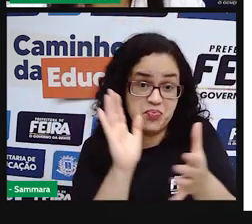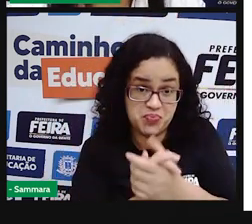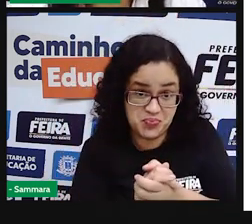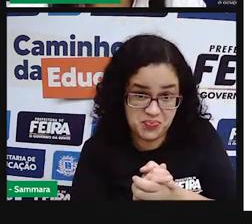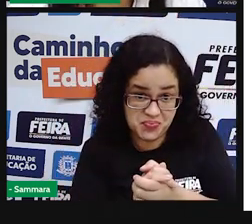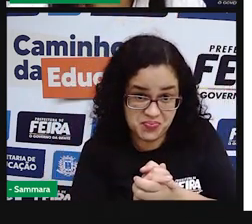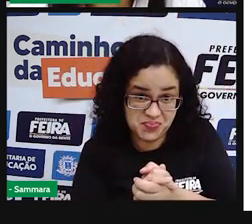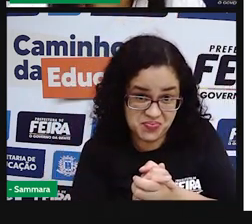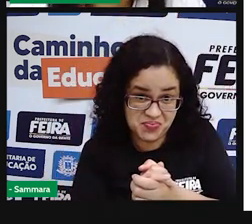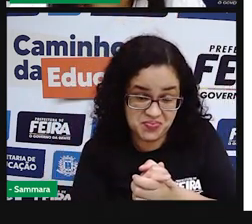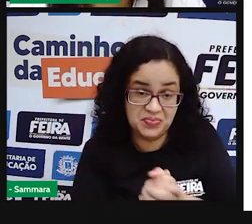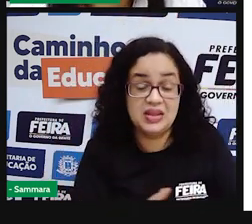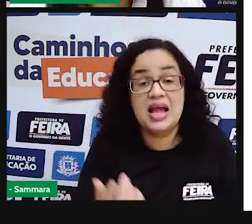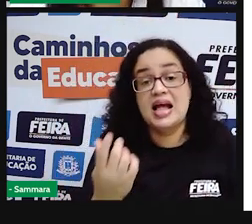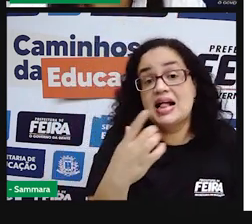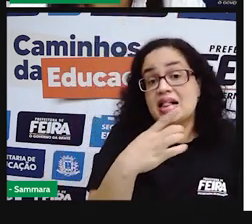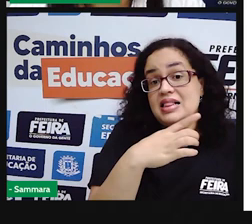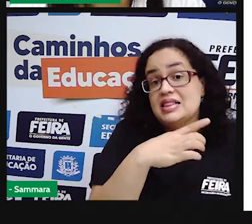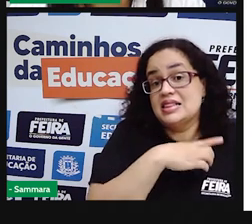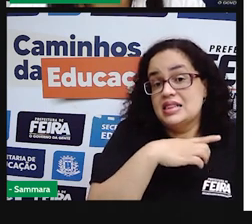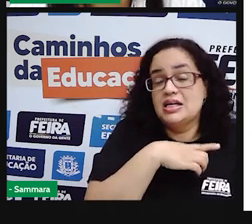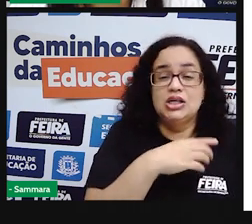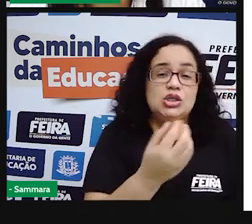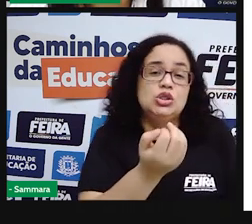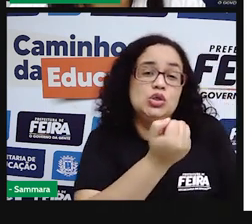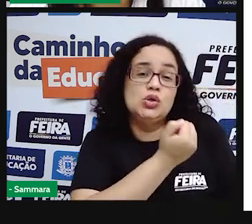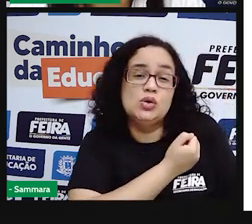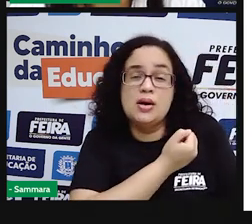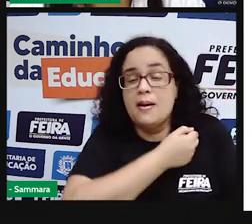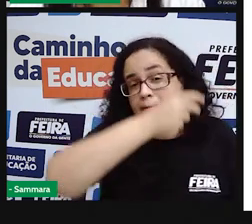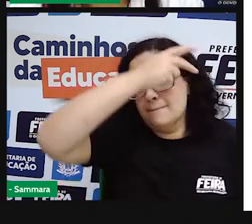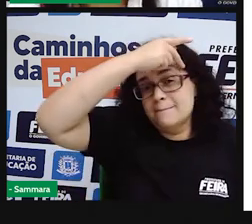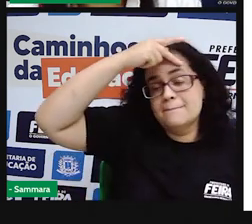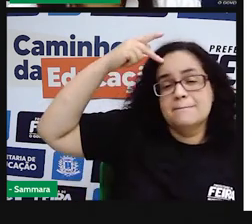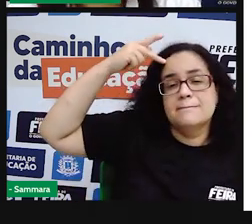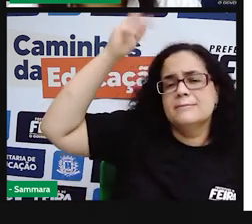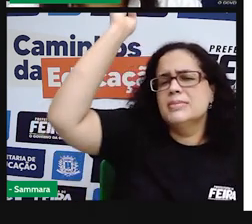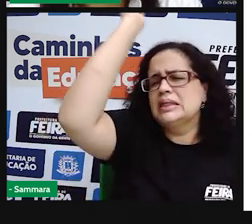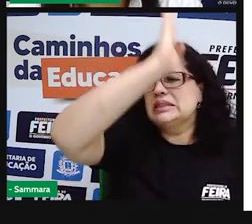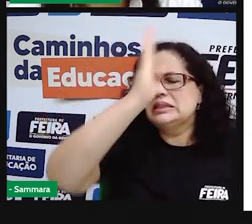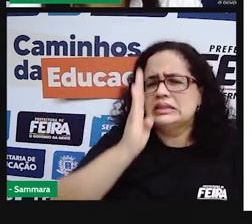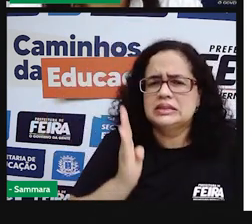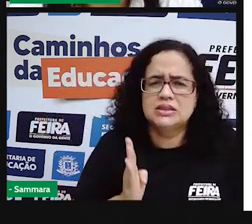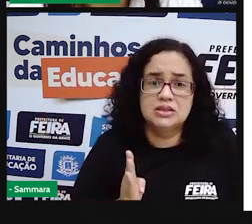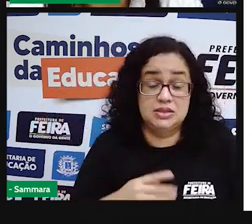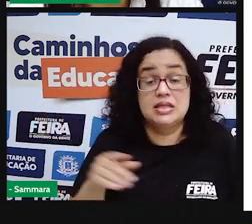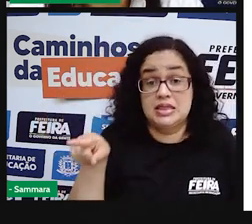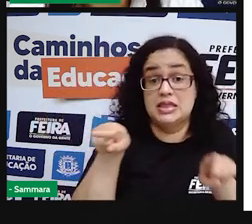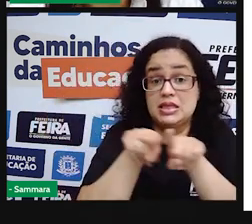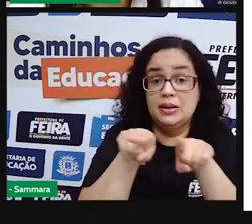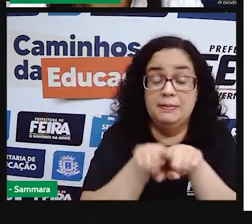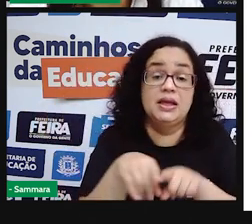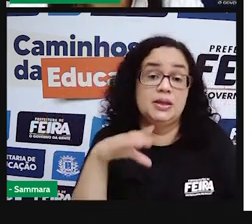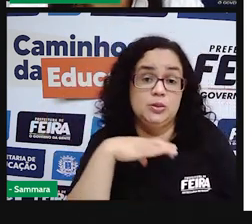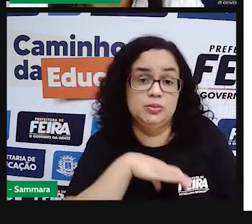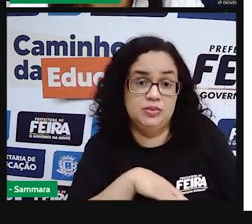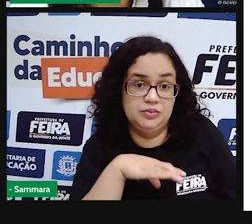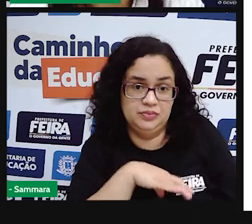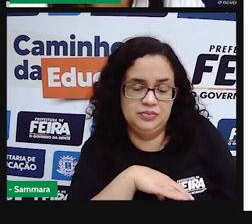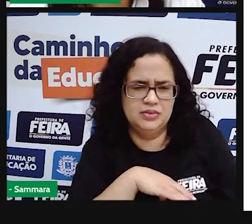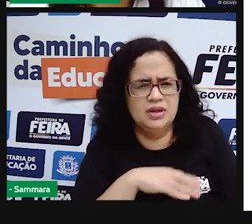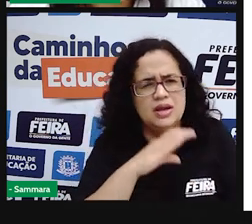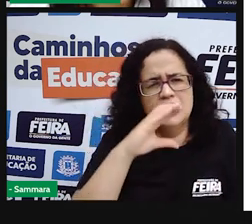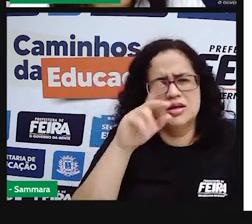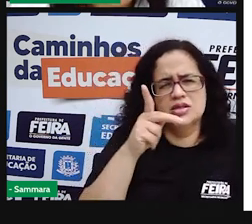casamenteiro. Tenho um grande número de devotos no Brasil e em Portugal. E Chico Bento